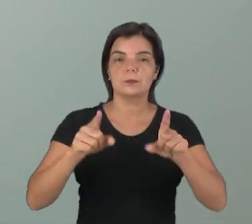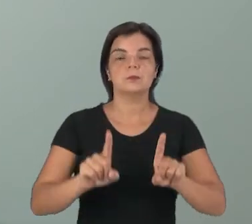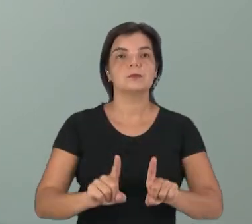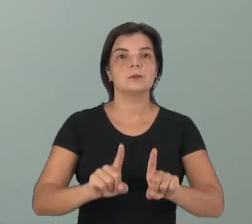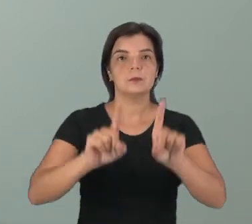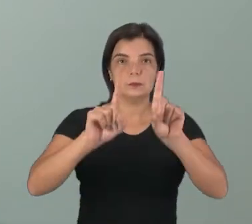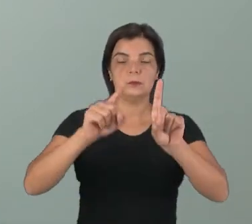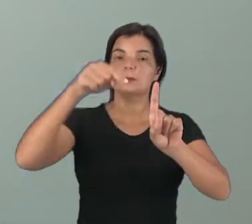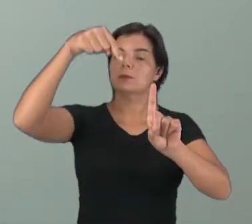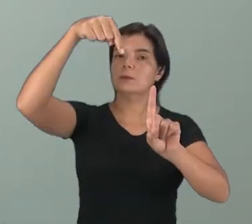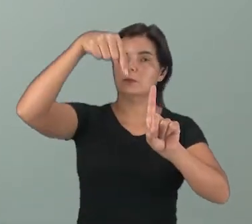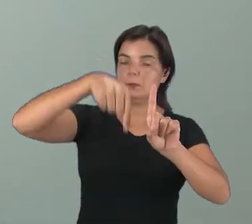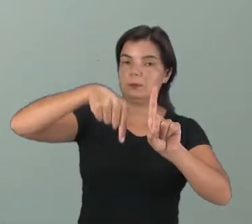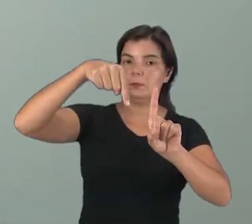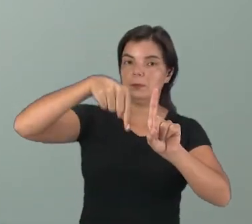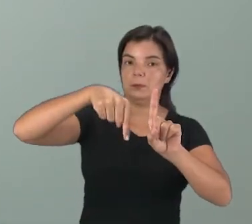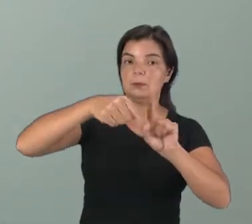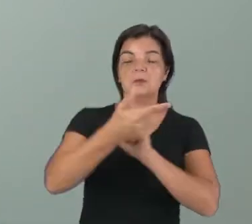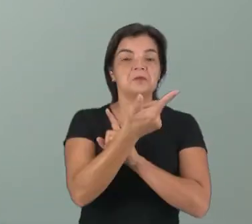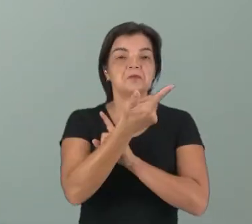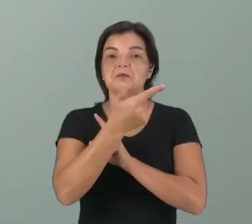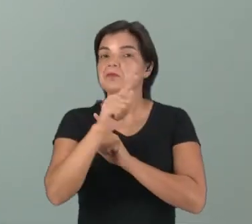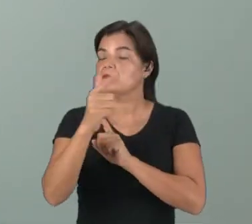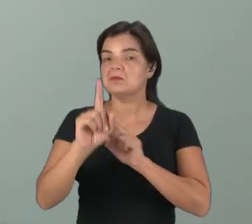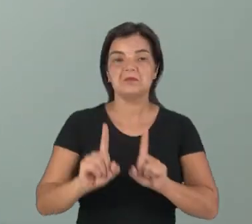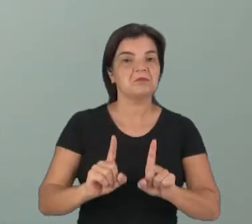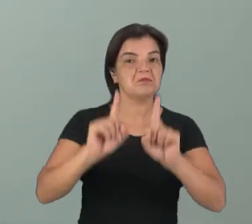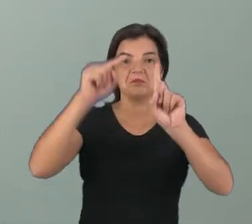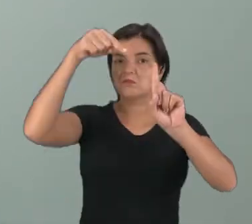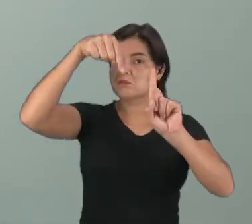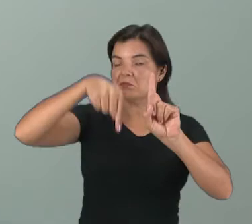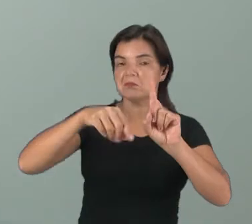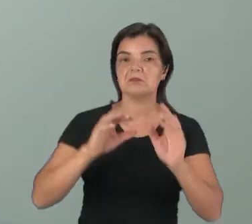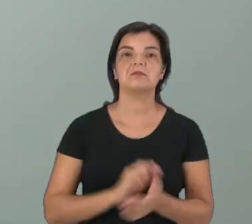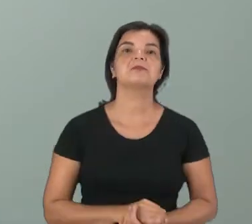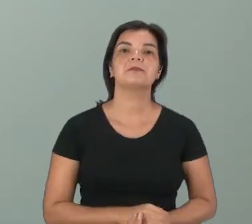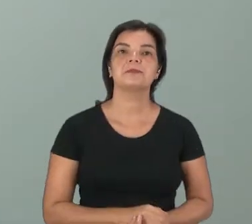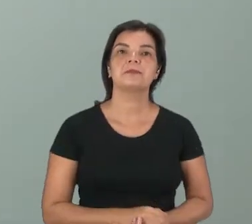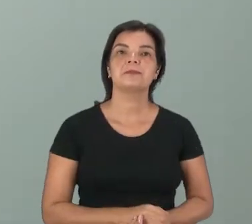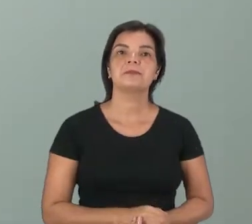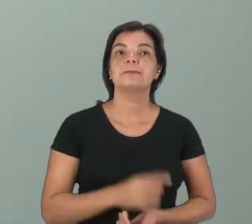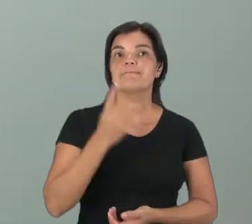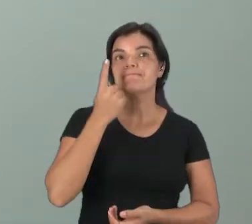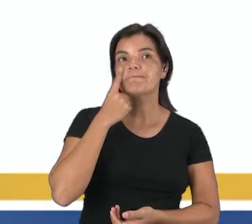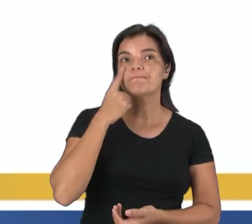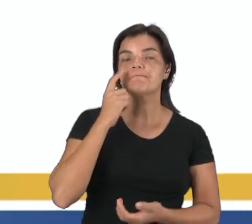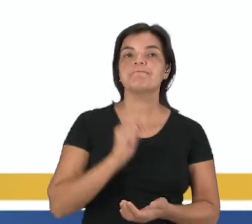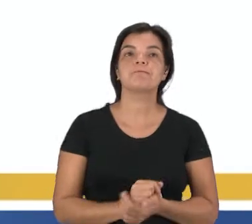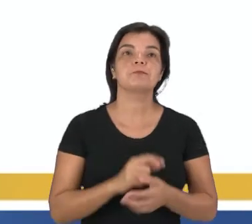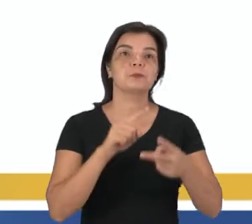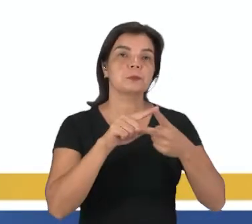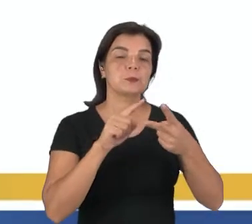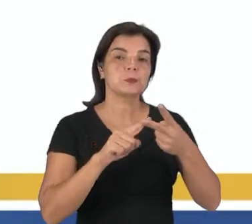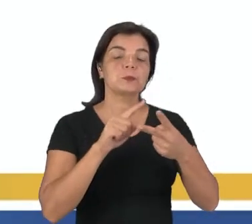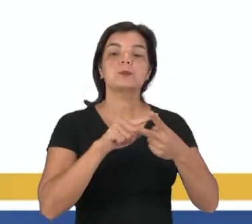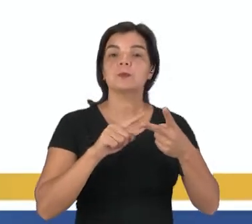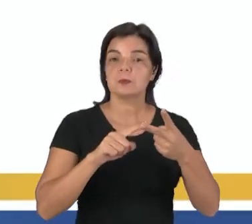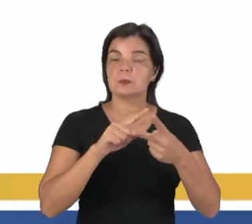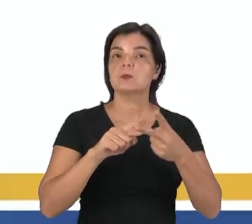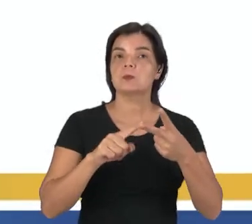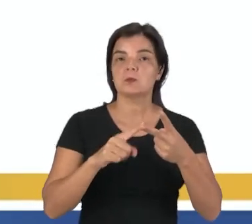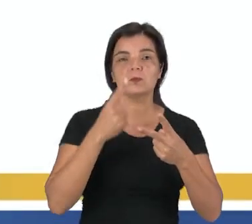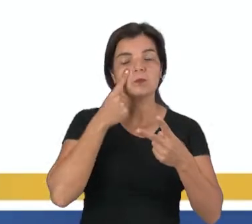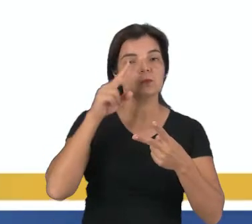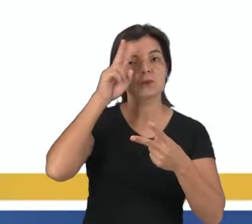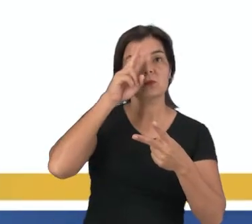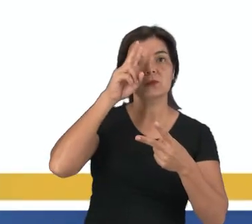diretamente proporcionais, inversamente proporcionais e não proporcionais. Vamos acompanhar. Bom, só